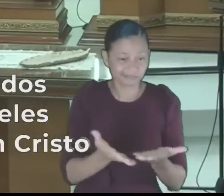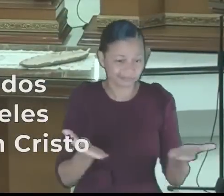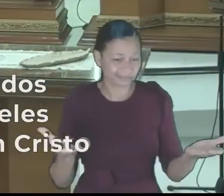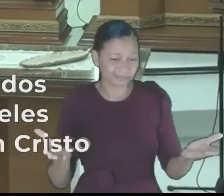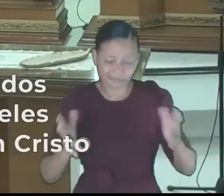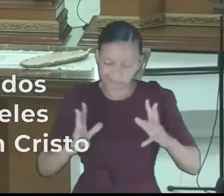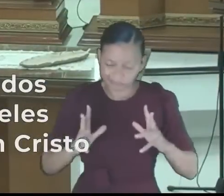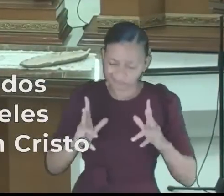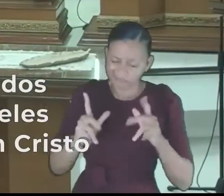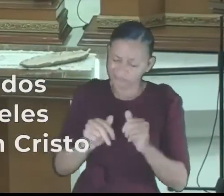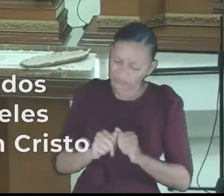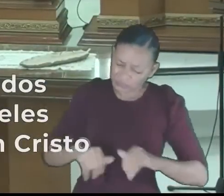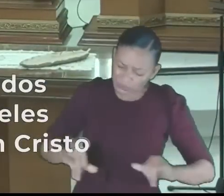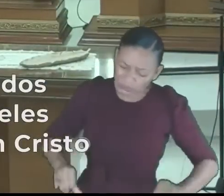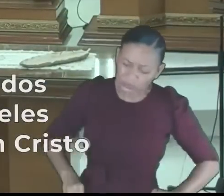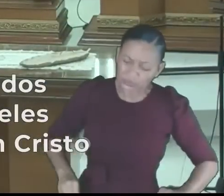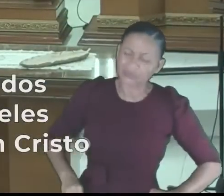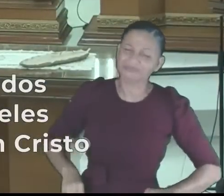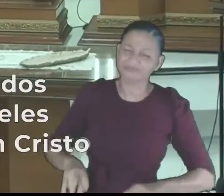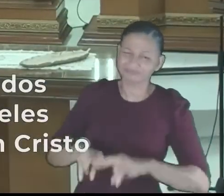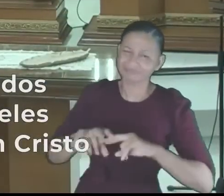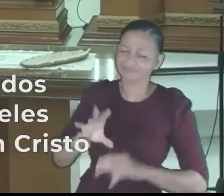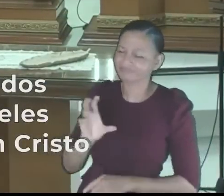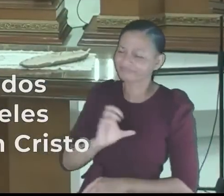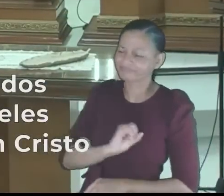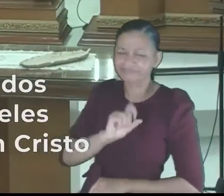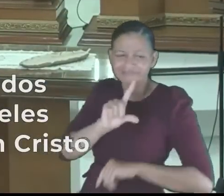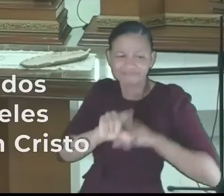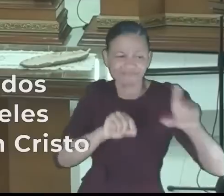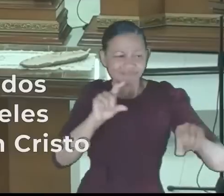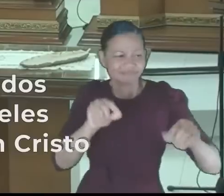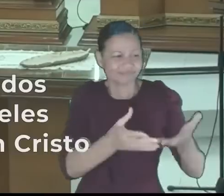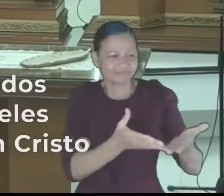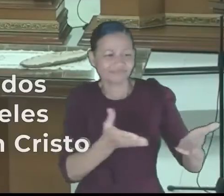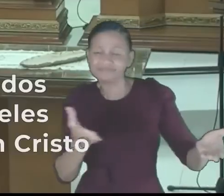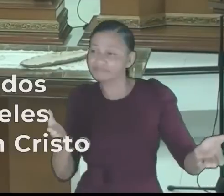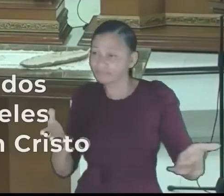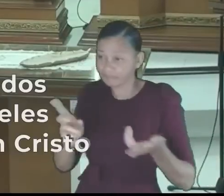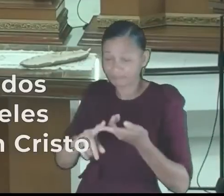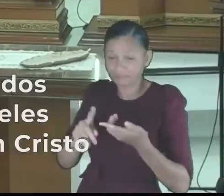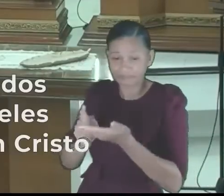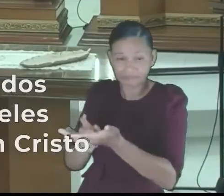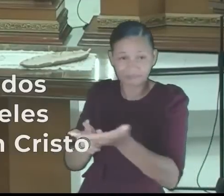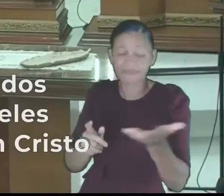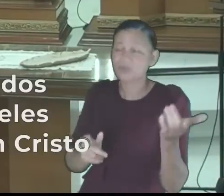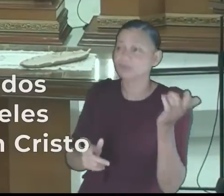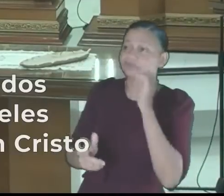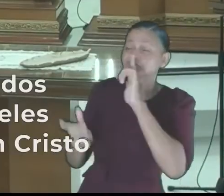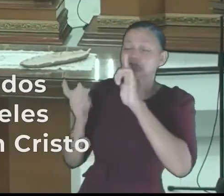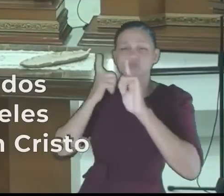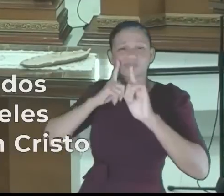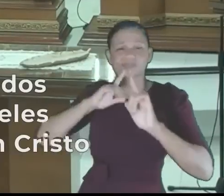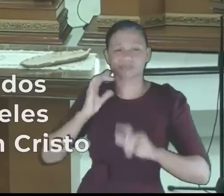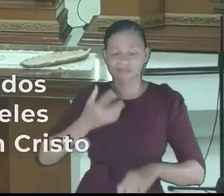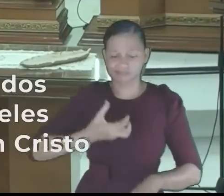tudo sofro por amor dos escolhidos, para que também eles alcancem a salvação que está